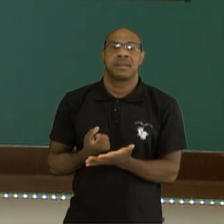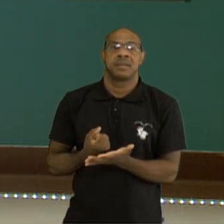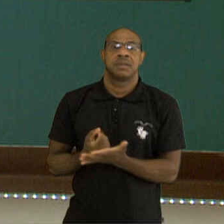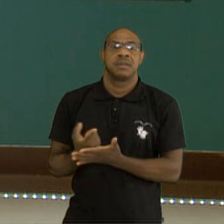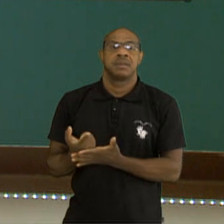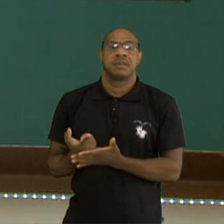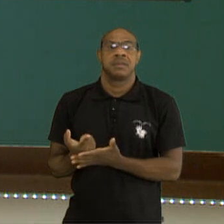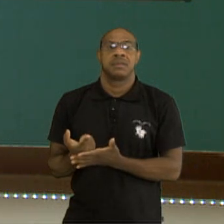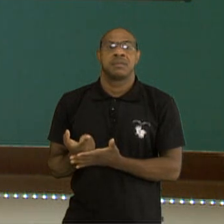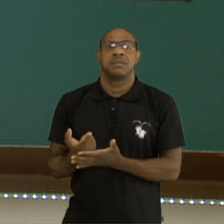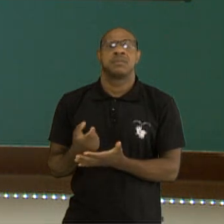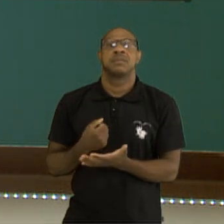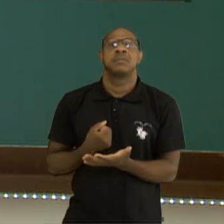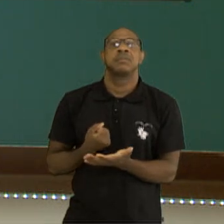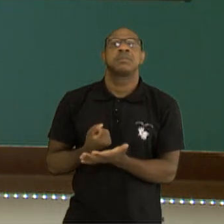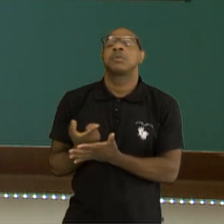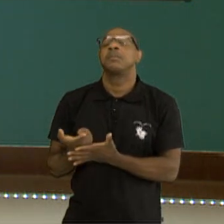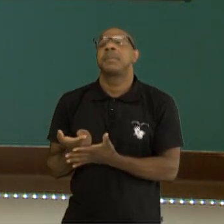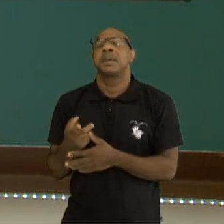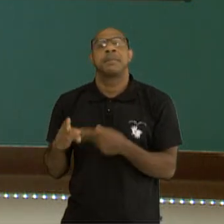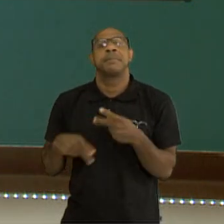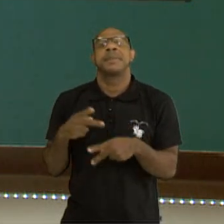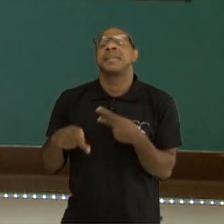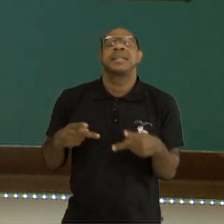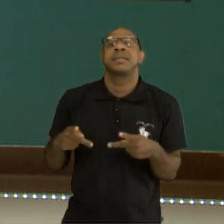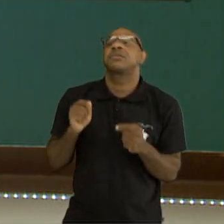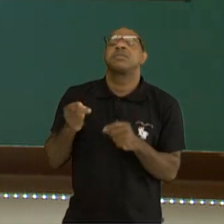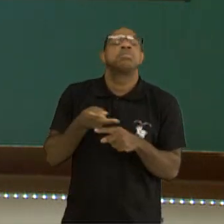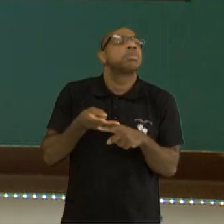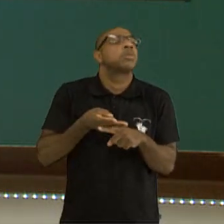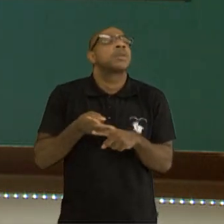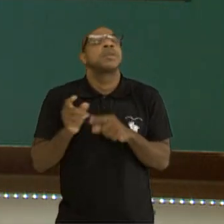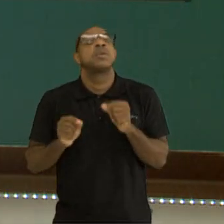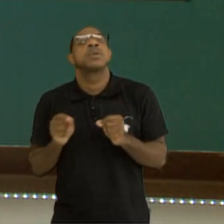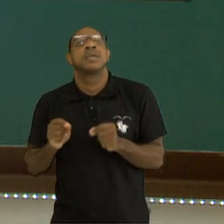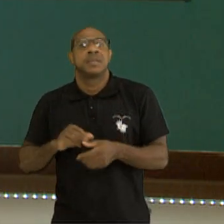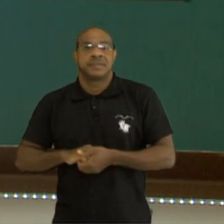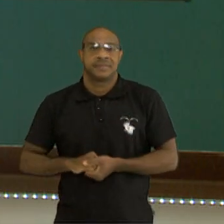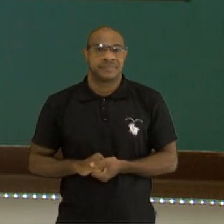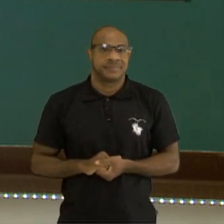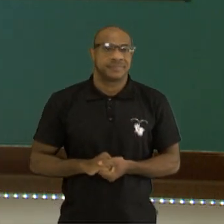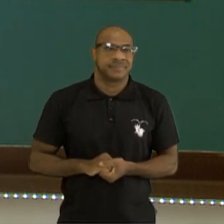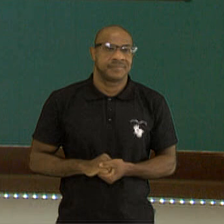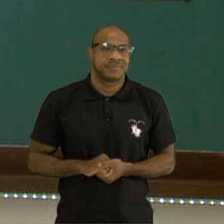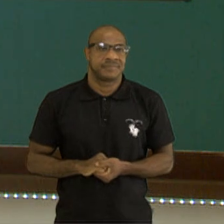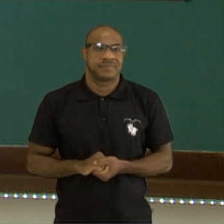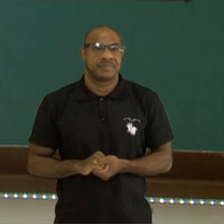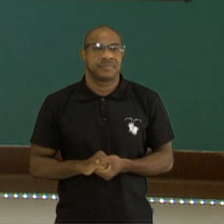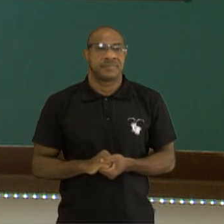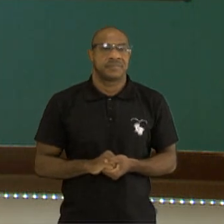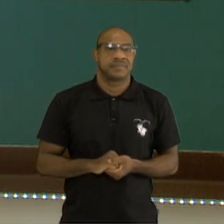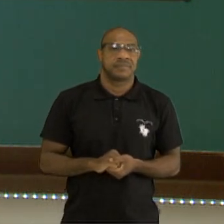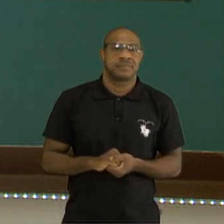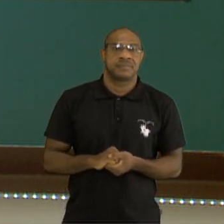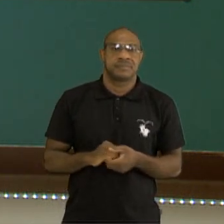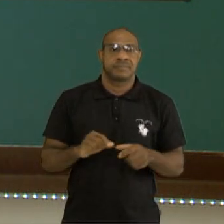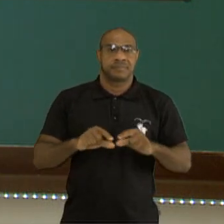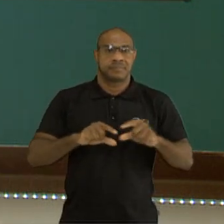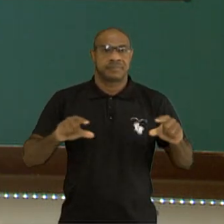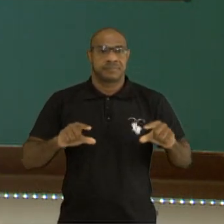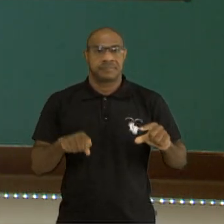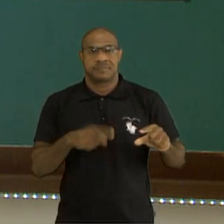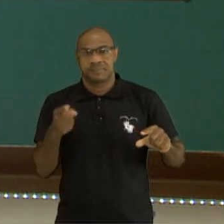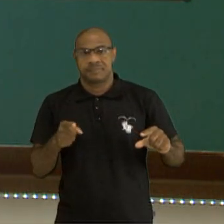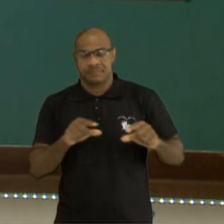o que você procuraria? Né? Qual presente? Então, ó, frase com if, verbo no passado, wanted.